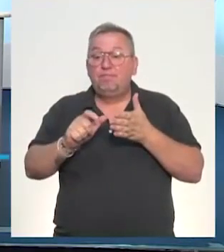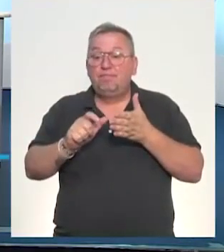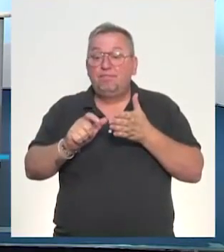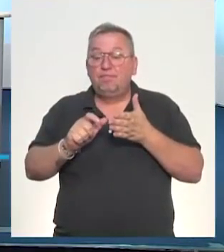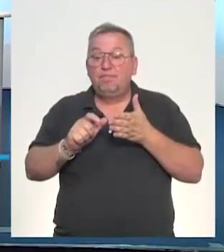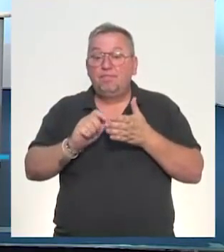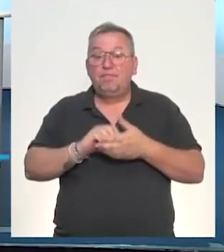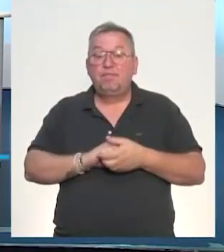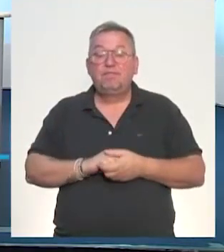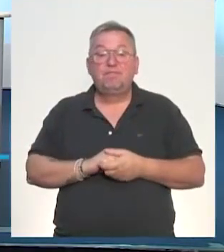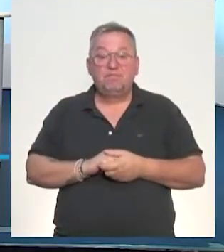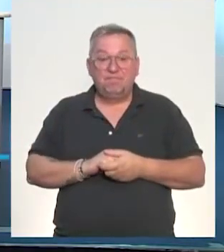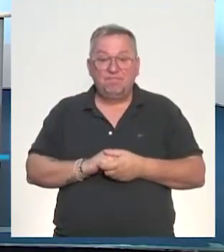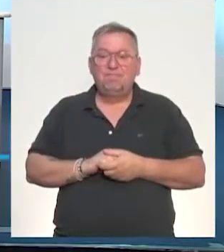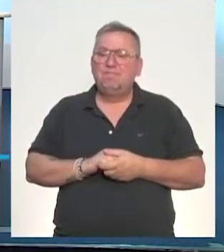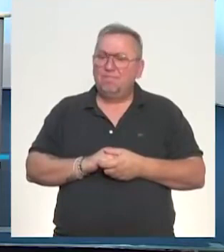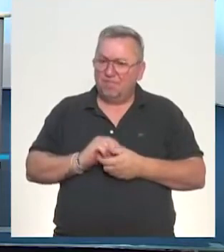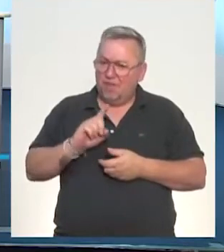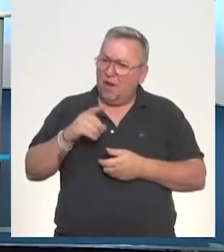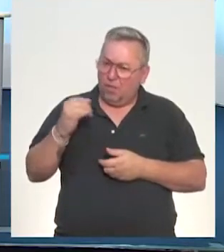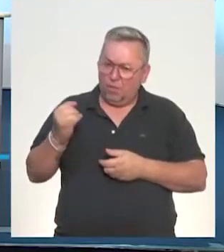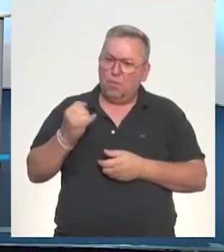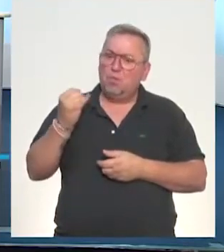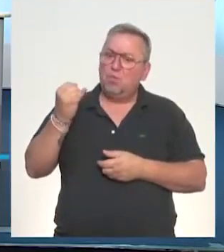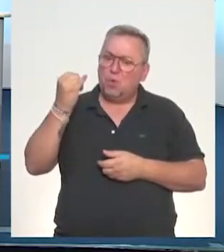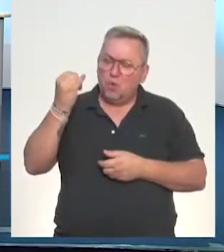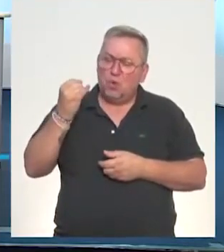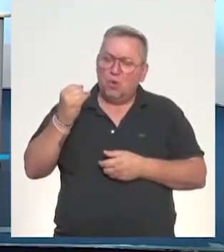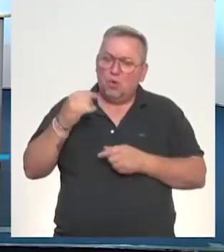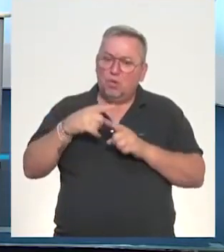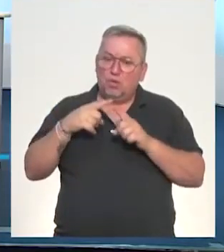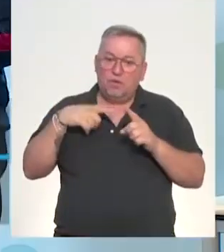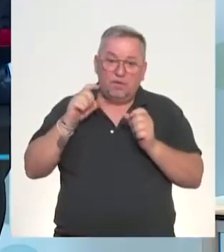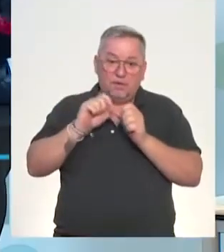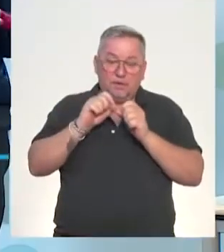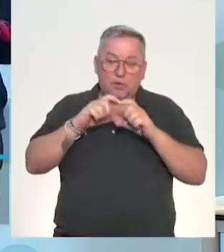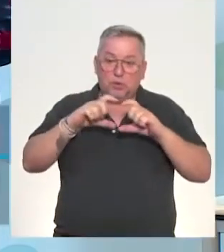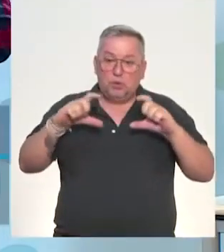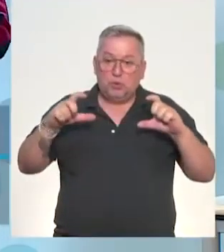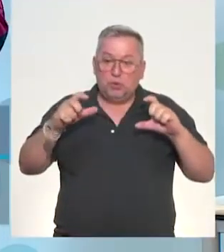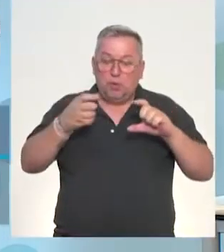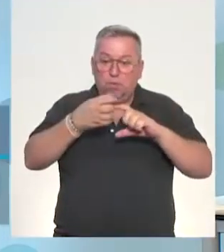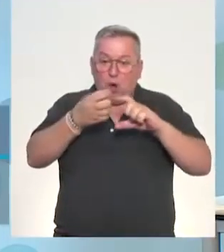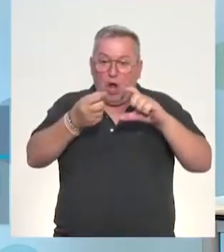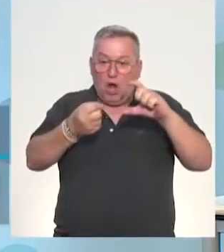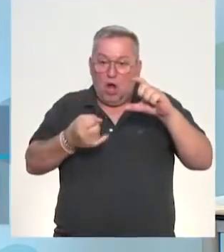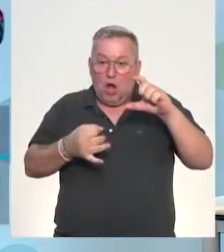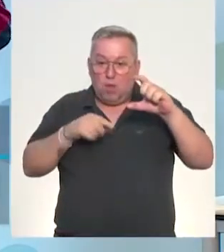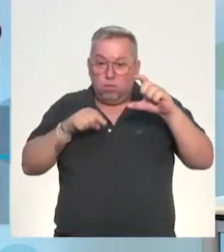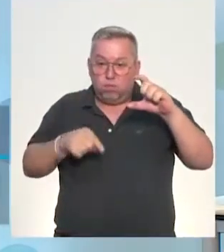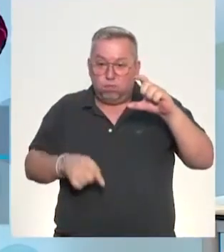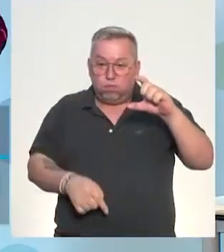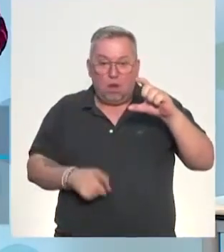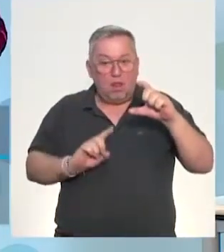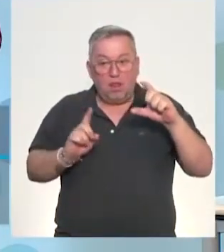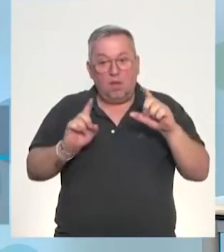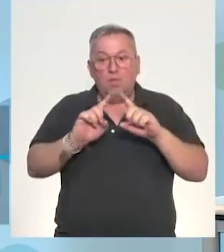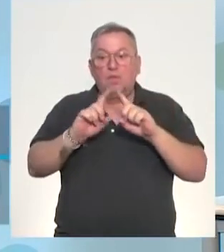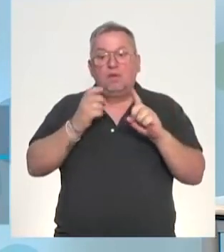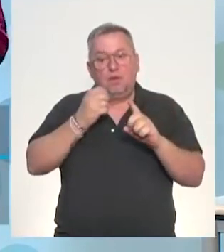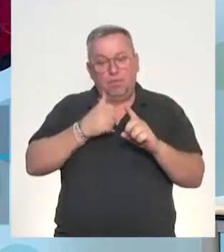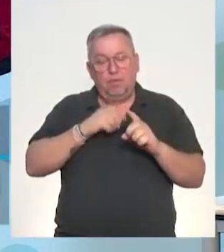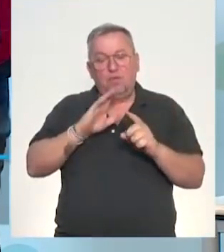anos finais, que é extremamente importante, né? A gente não vai sair construindo sequências mirabolantes, mas é importante que a gente já comece a